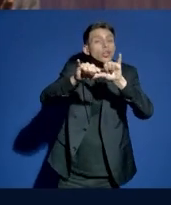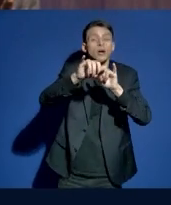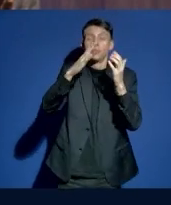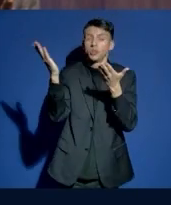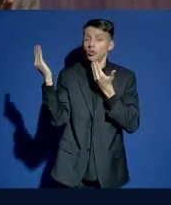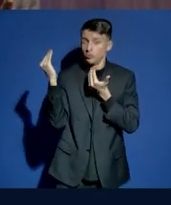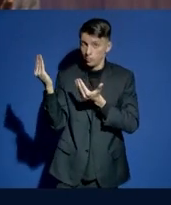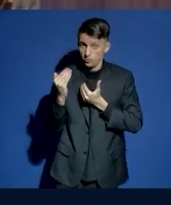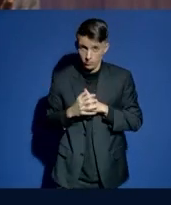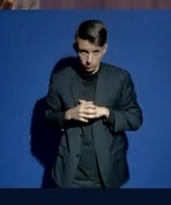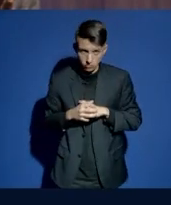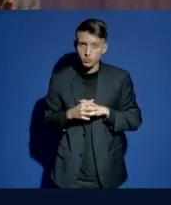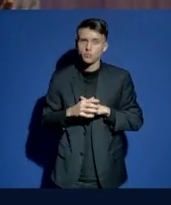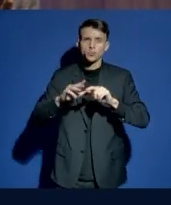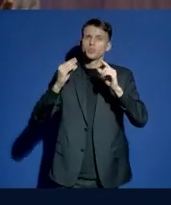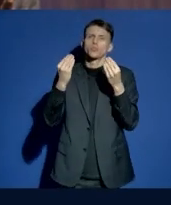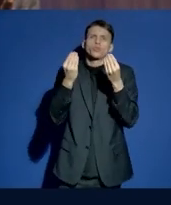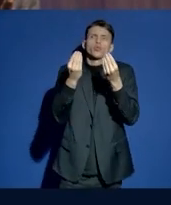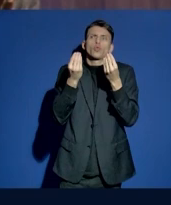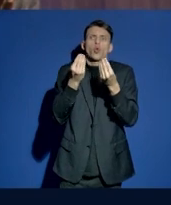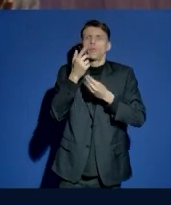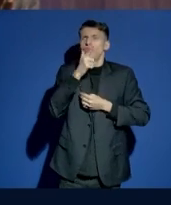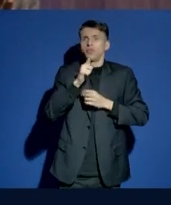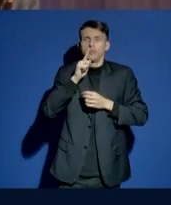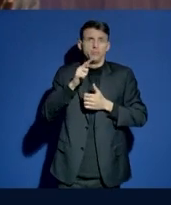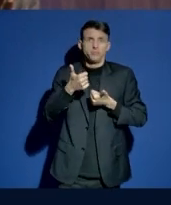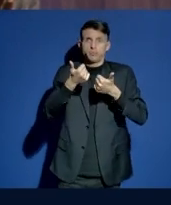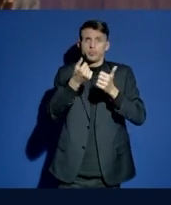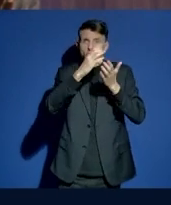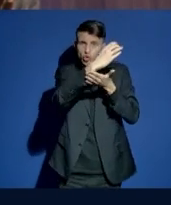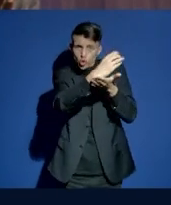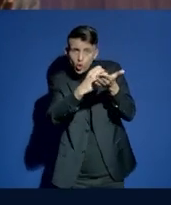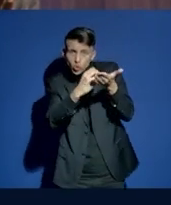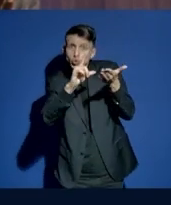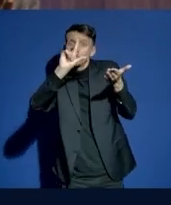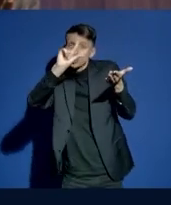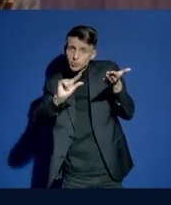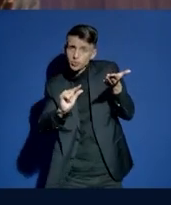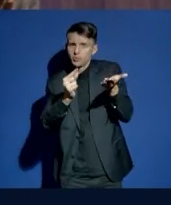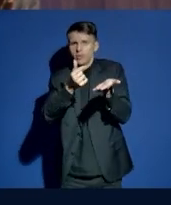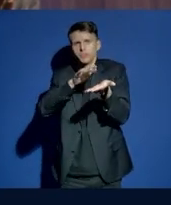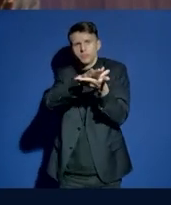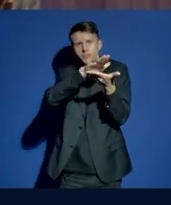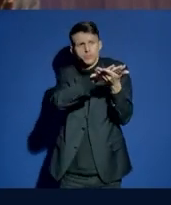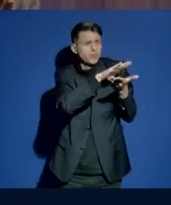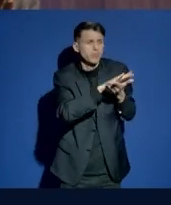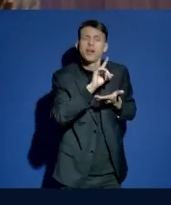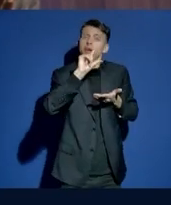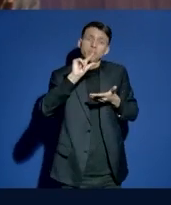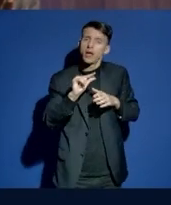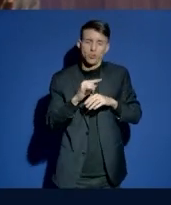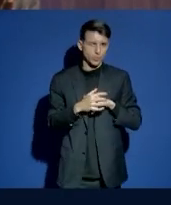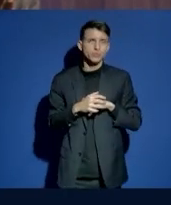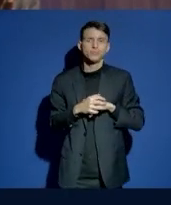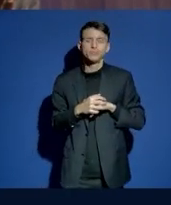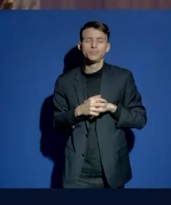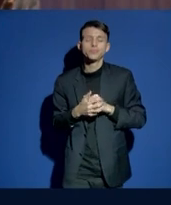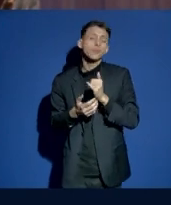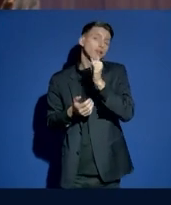em especial, como que isso aí vai trazer redução de custo dentro do nosso programa. Então, quando a